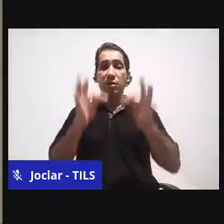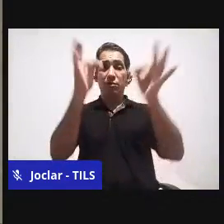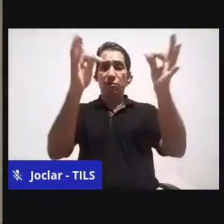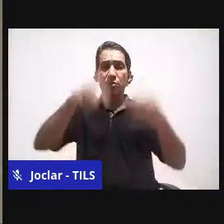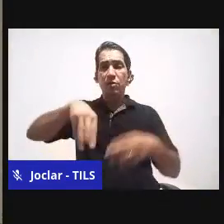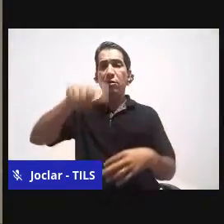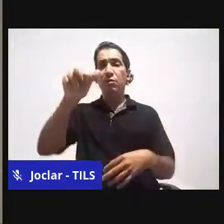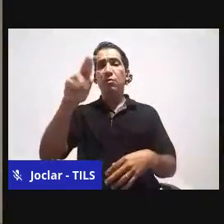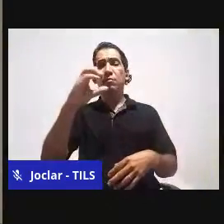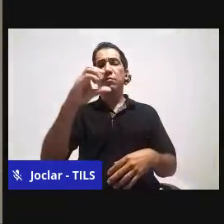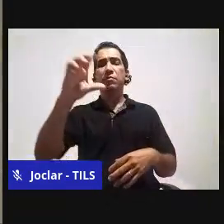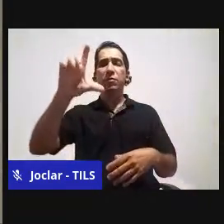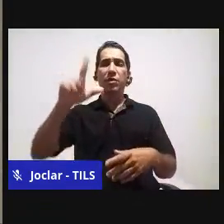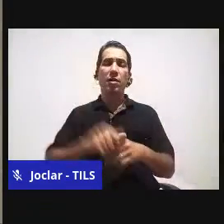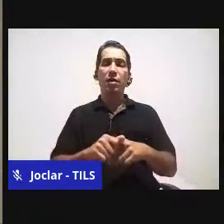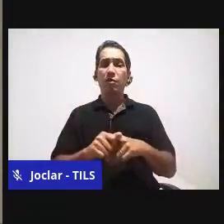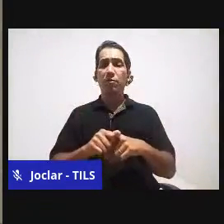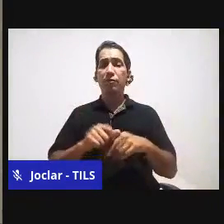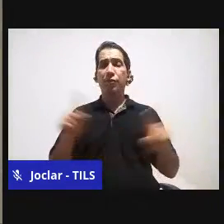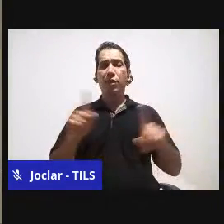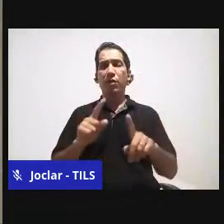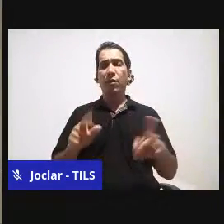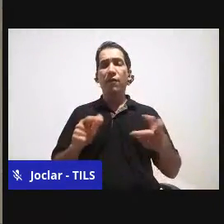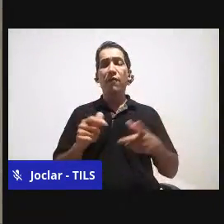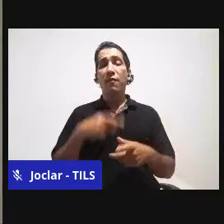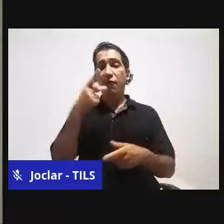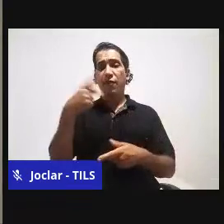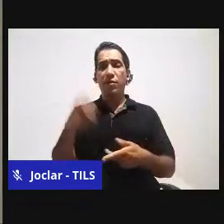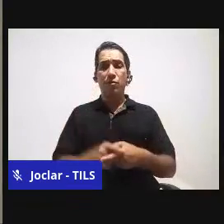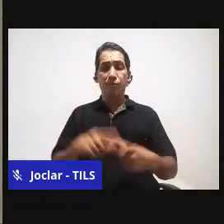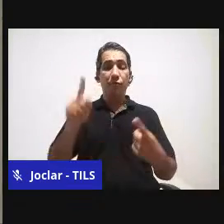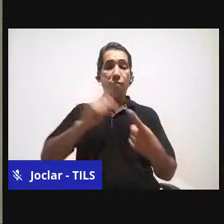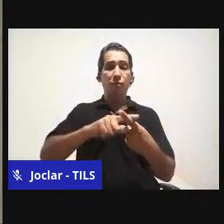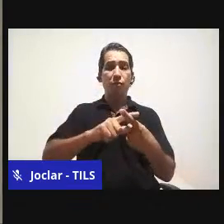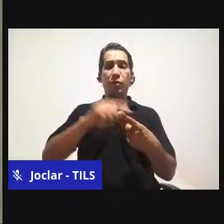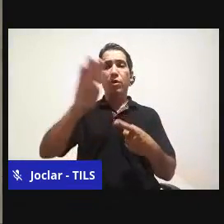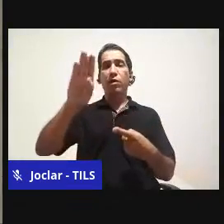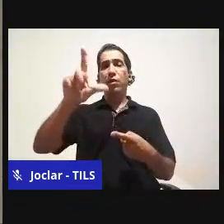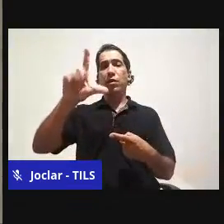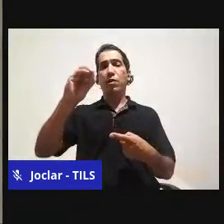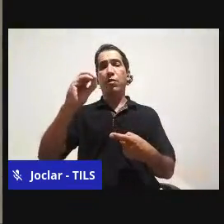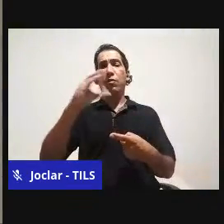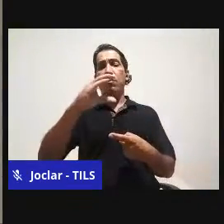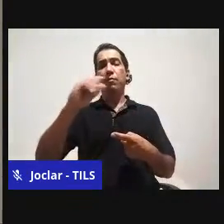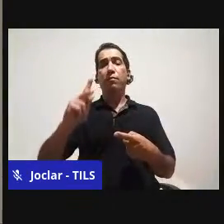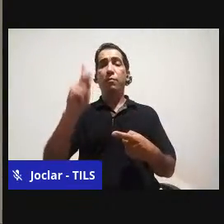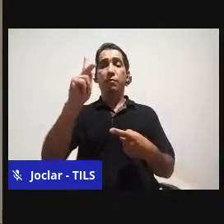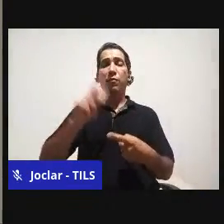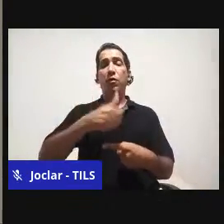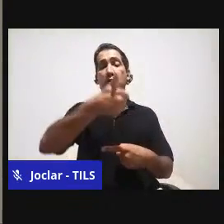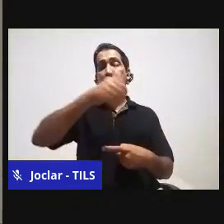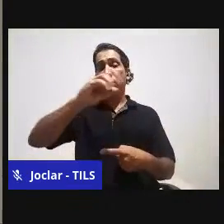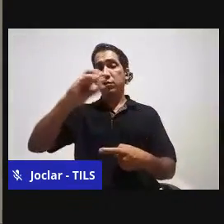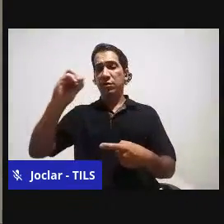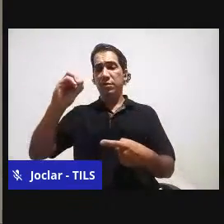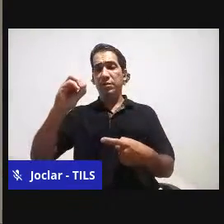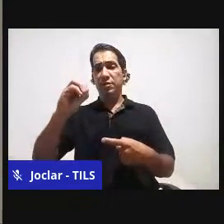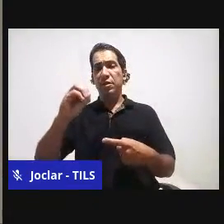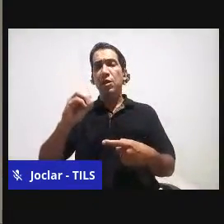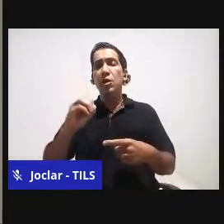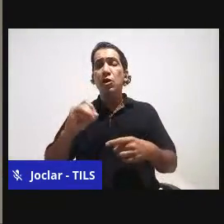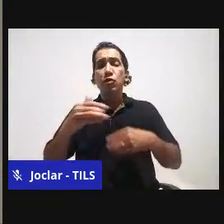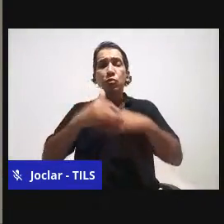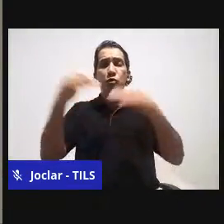referência. Primeiro, o blockchain. Blockchain é que tudo que tiver transação, eu vou utilizar uma tecnologia